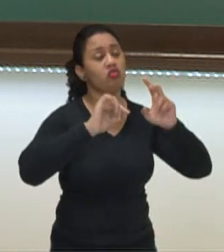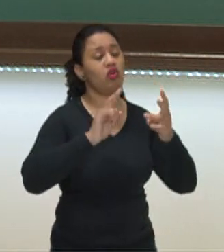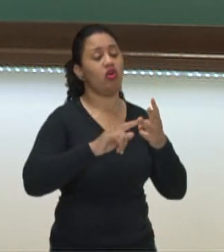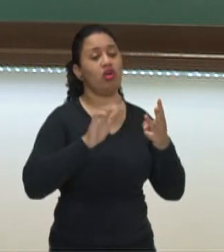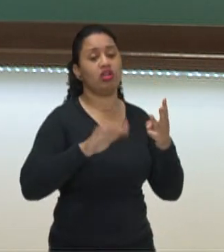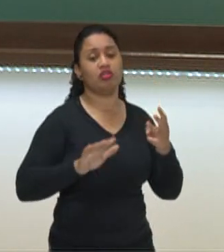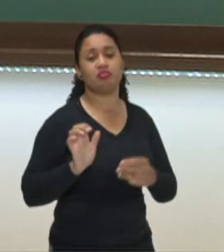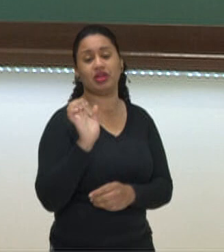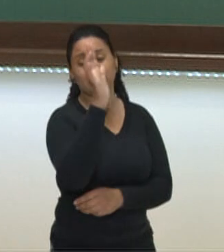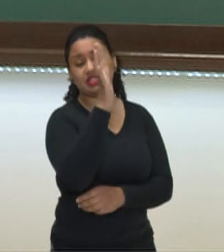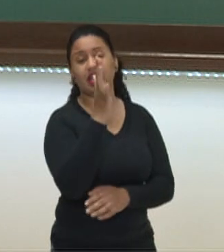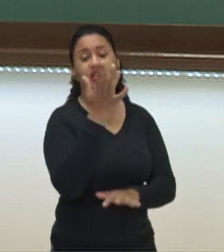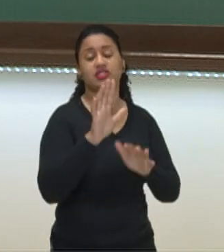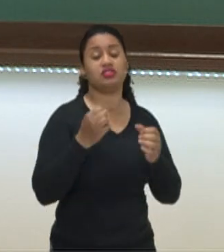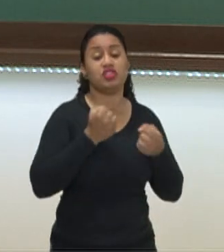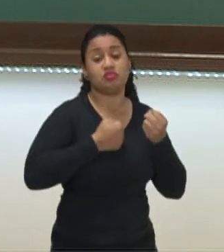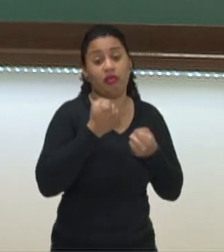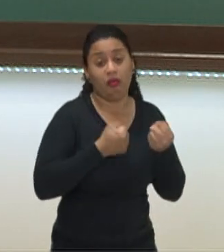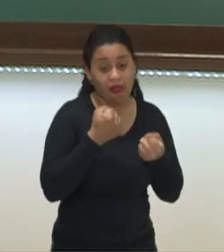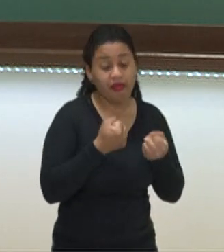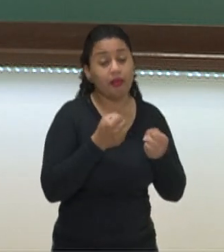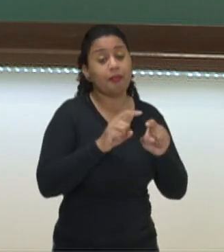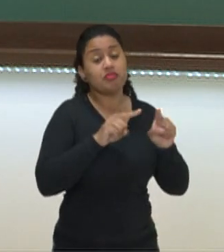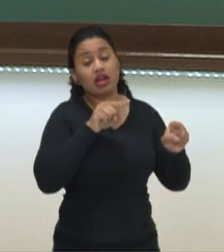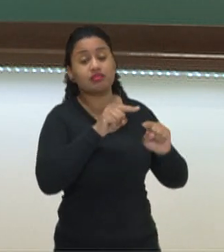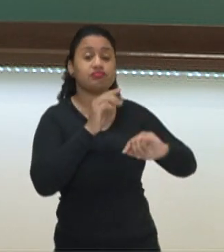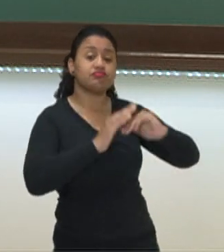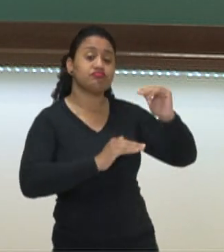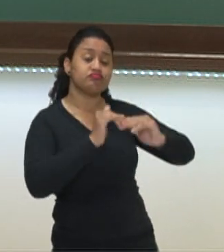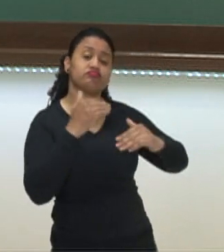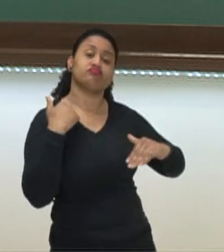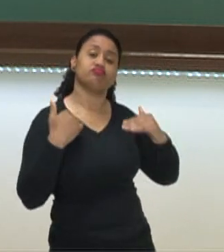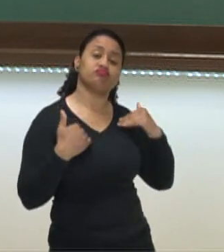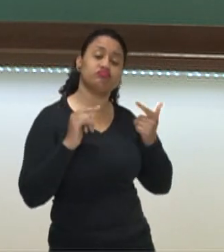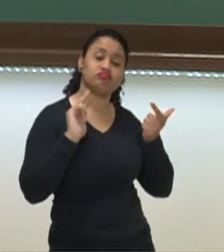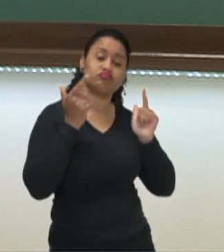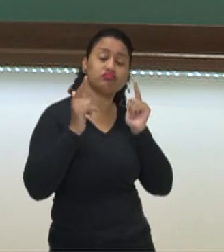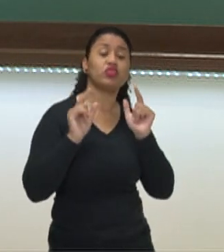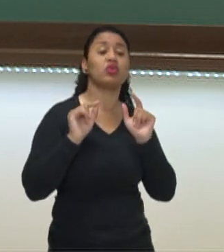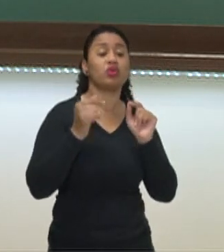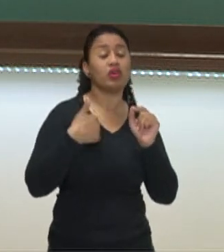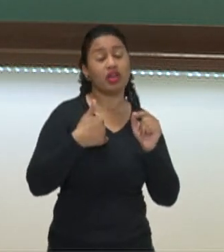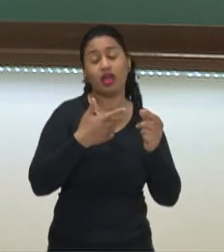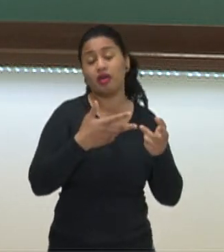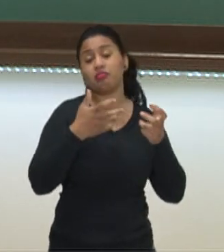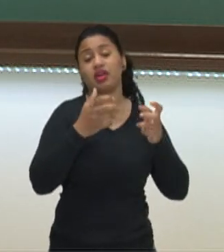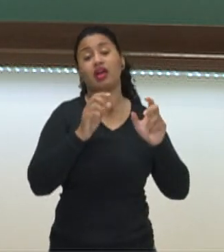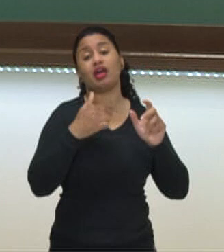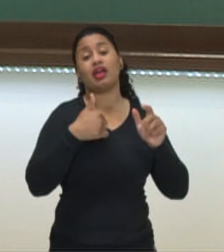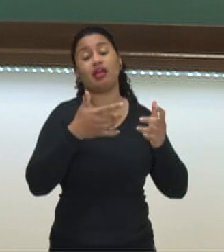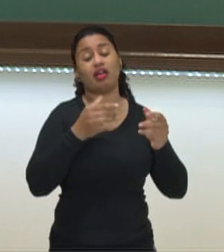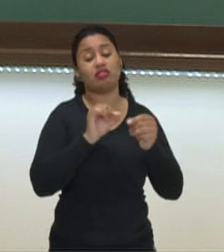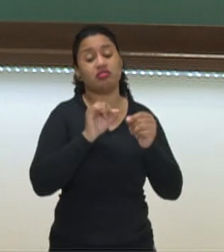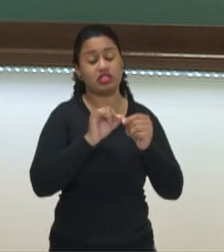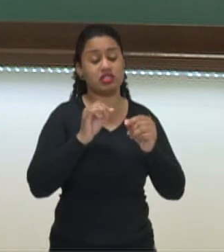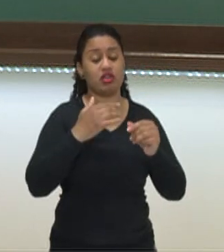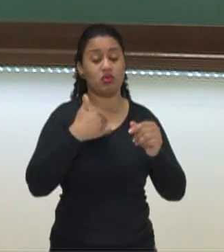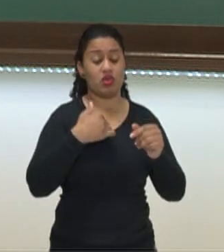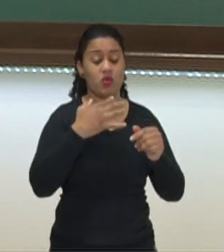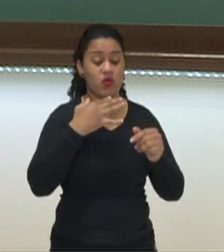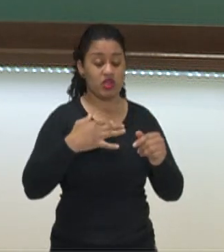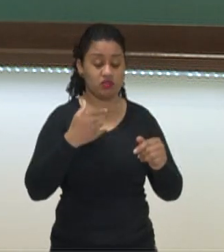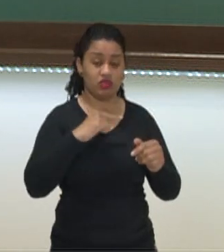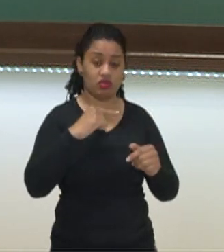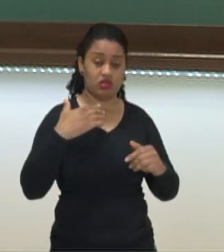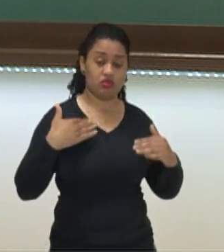basquete, talvez uma prática de corrida. E essas práticas corporais de aventura, elas visam eu pegar a minha consciência